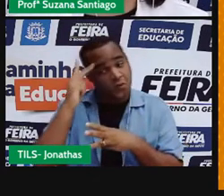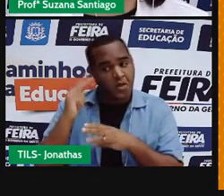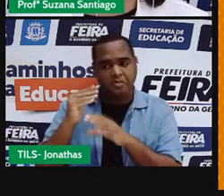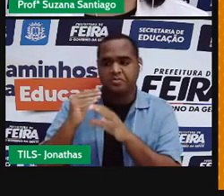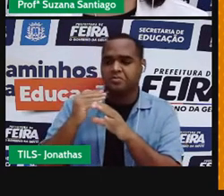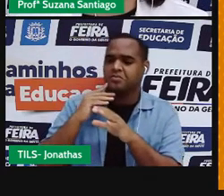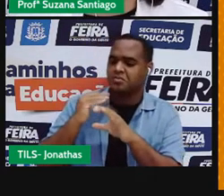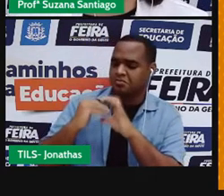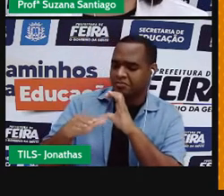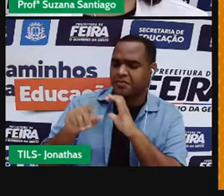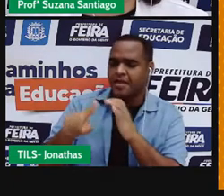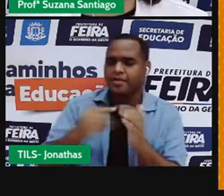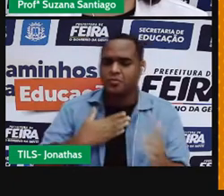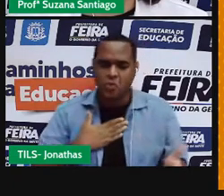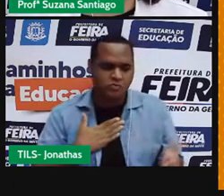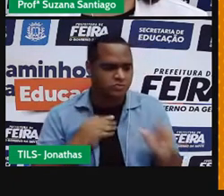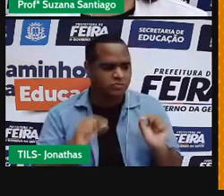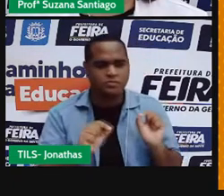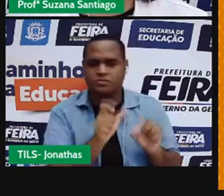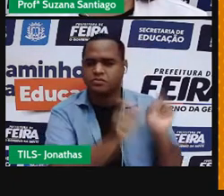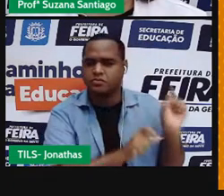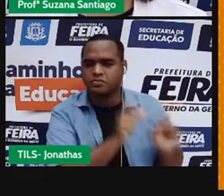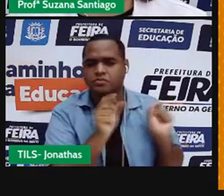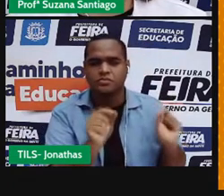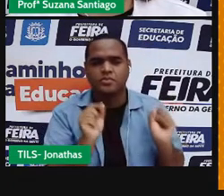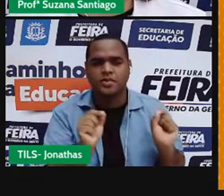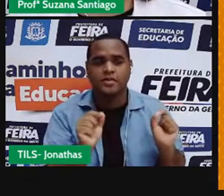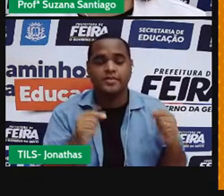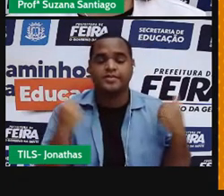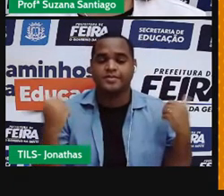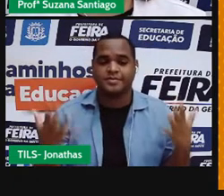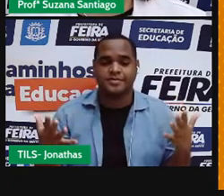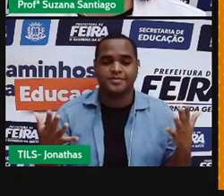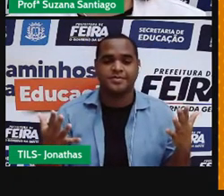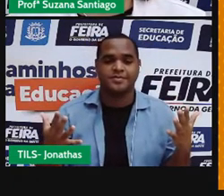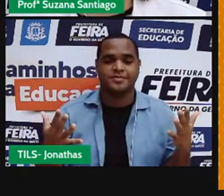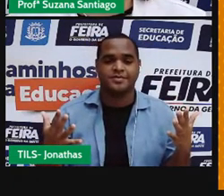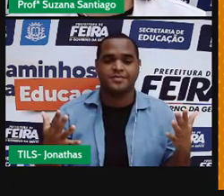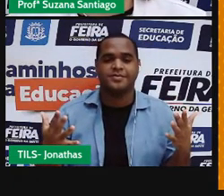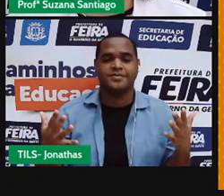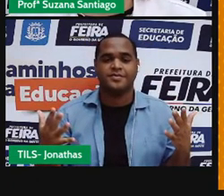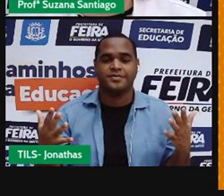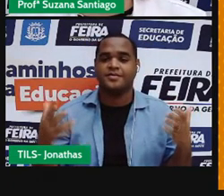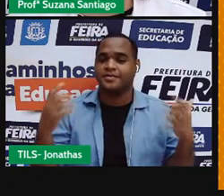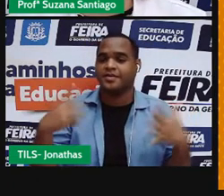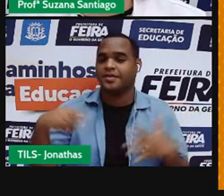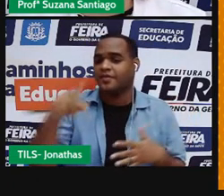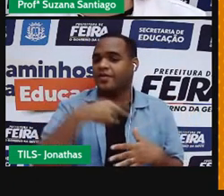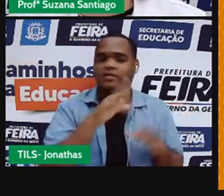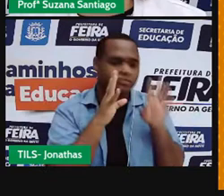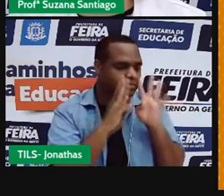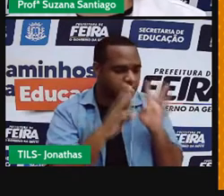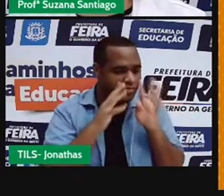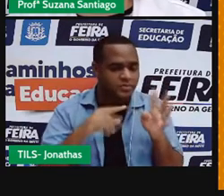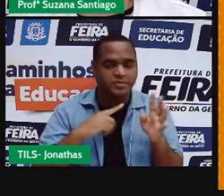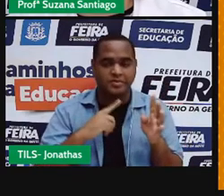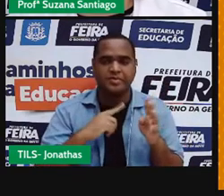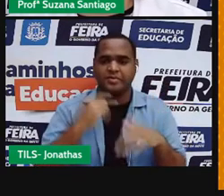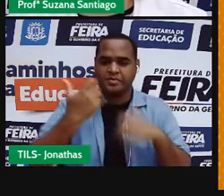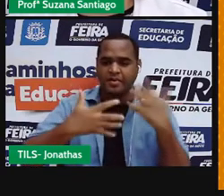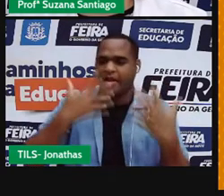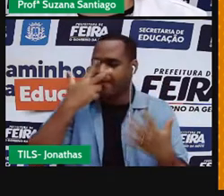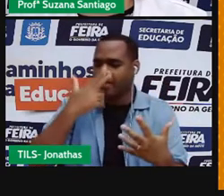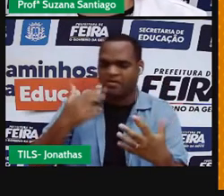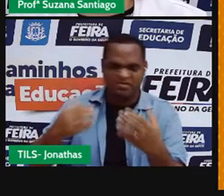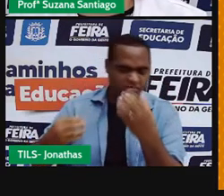vai interessar aquela informação que eu recebi? Então, a gente tem que ficar atento a essas coisas para não se deixar manipular por tudo